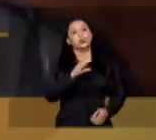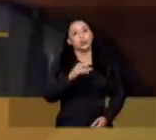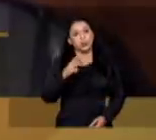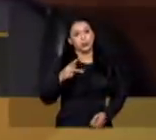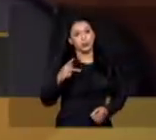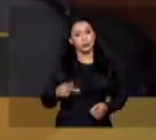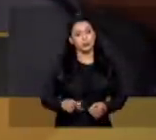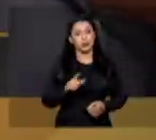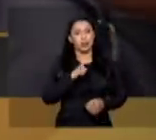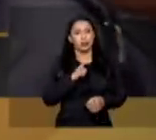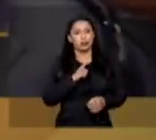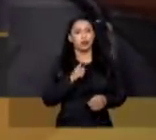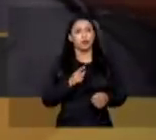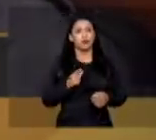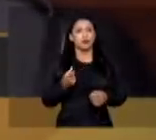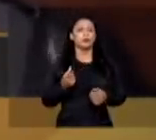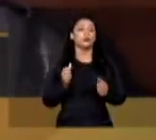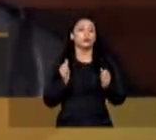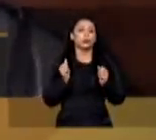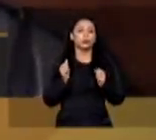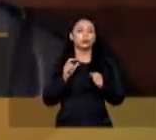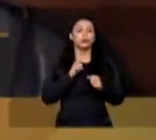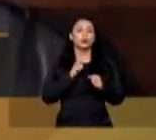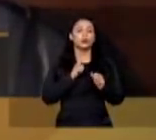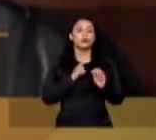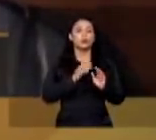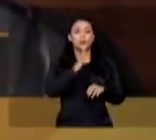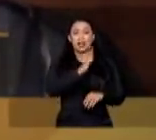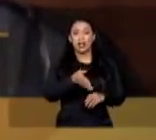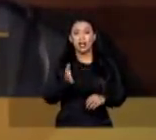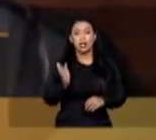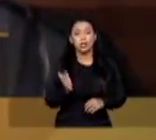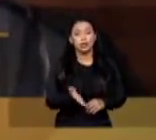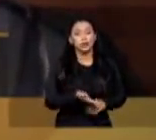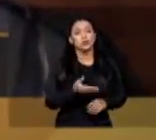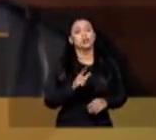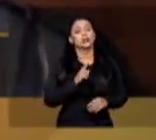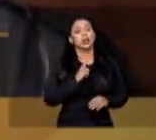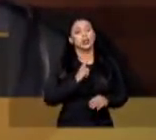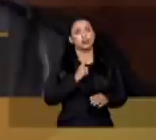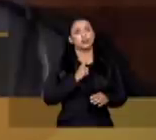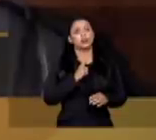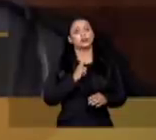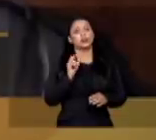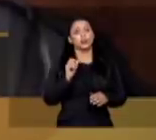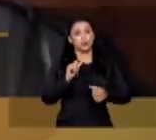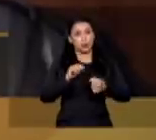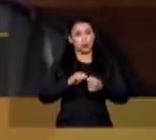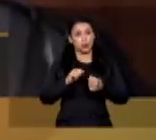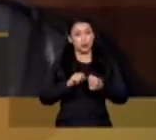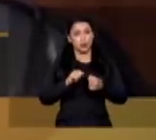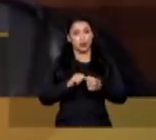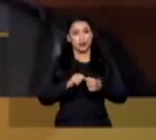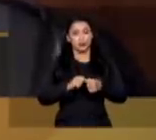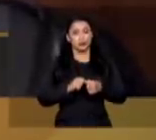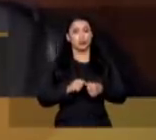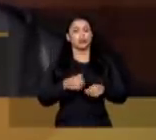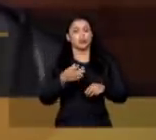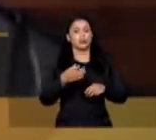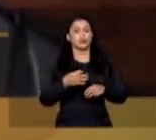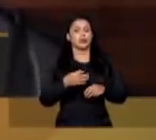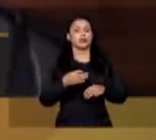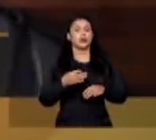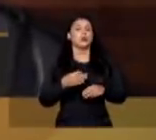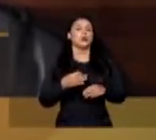Penal, culminem a sanção de nulidade aos atos processuais praticados por magistrado